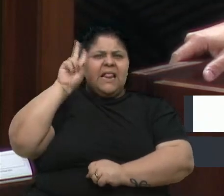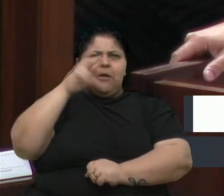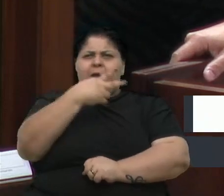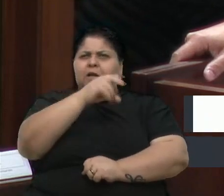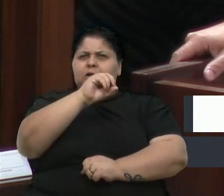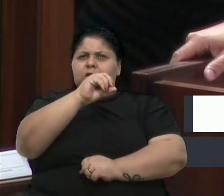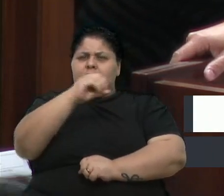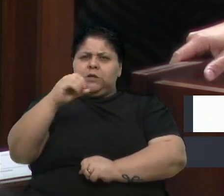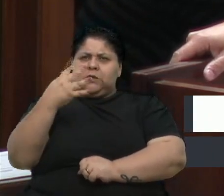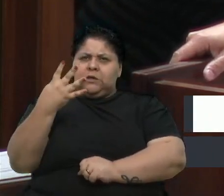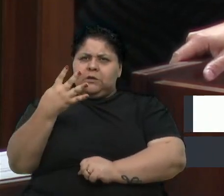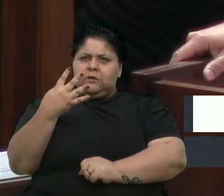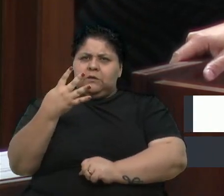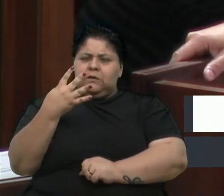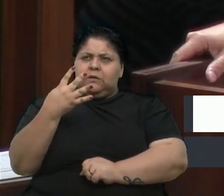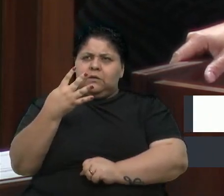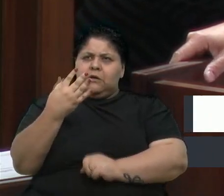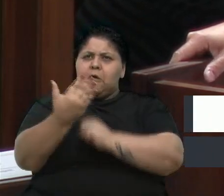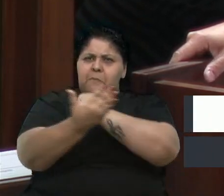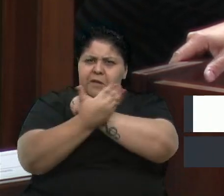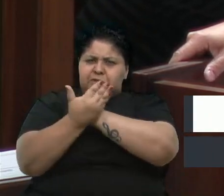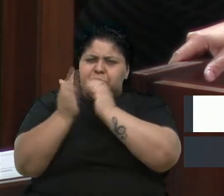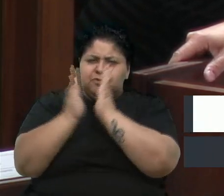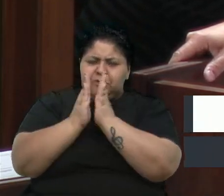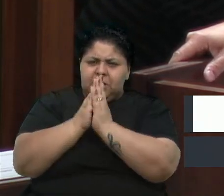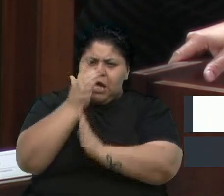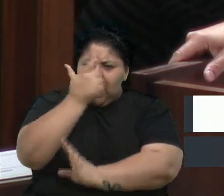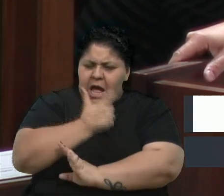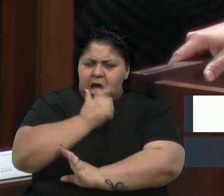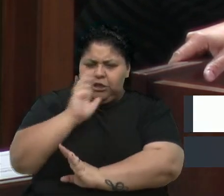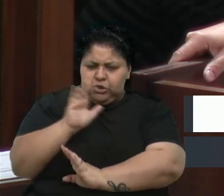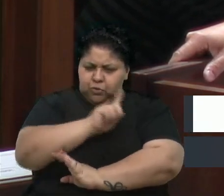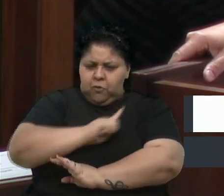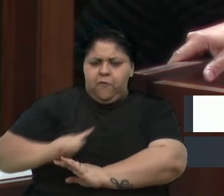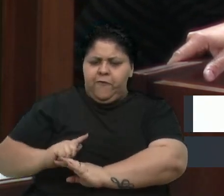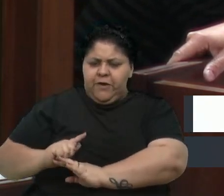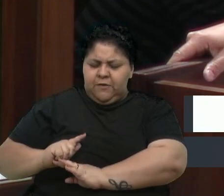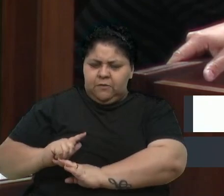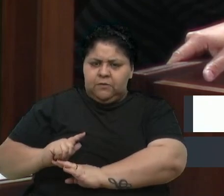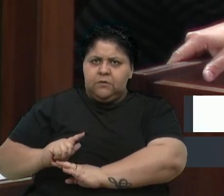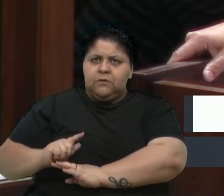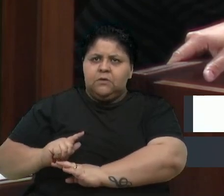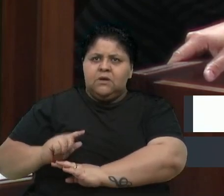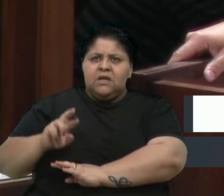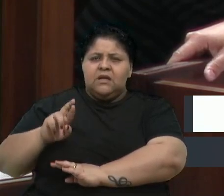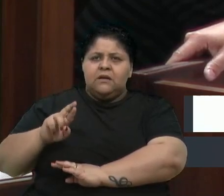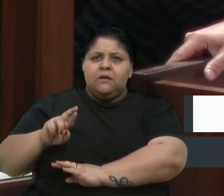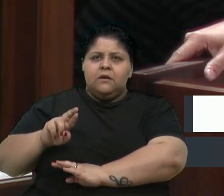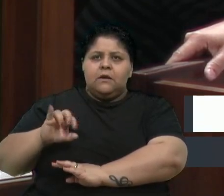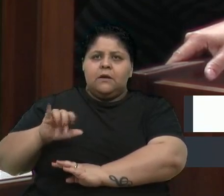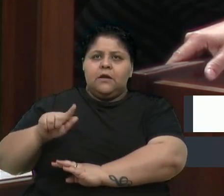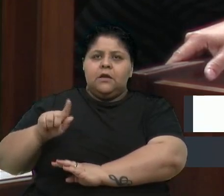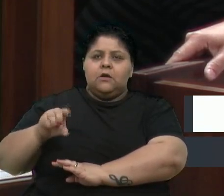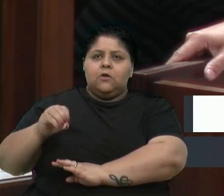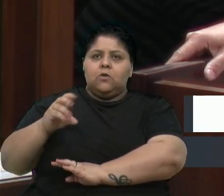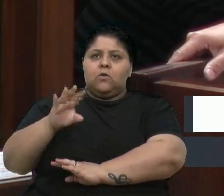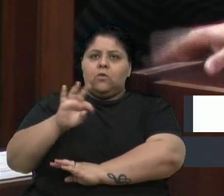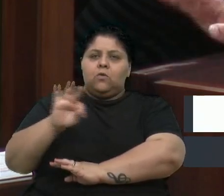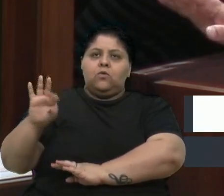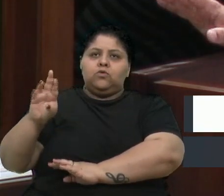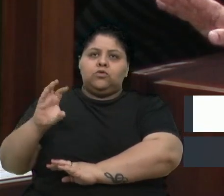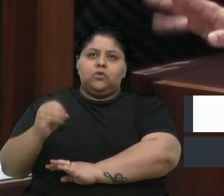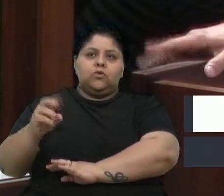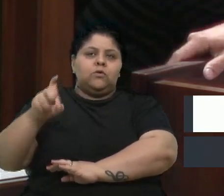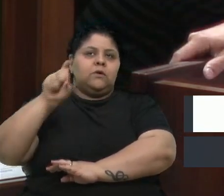2004, me ajudem aí, eu acho que era o governo Rigoto, provavelmente, governo estadual